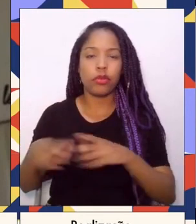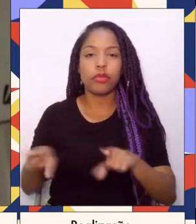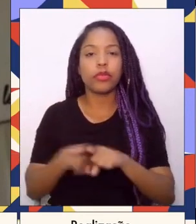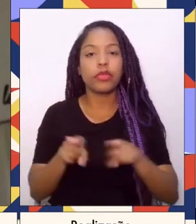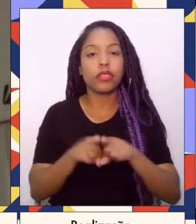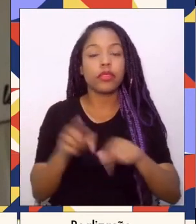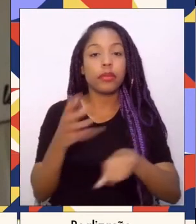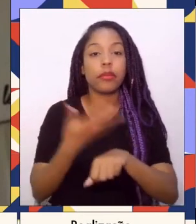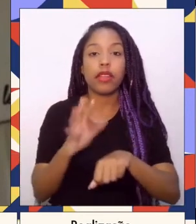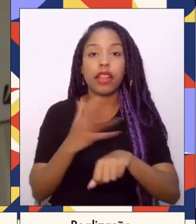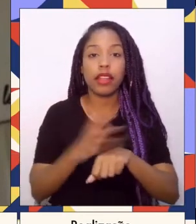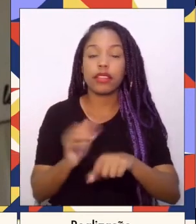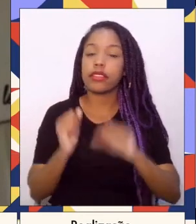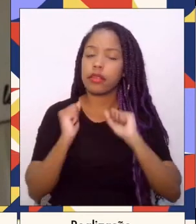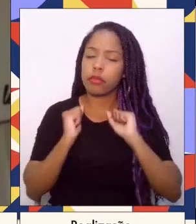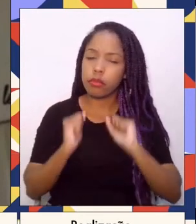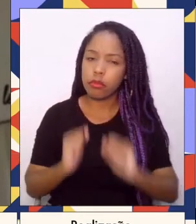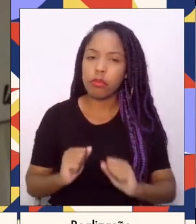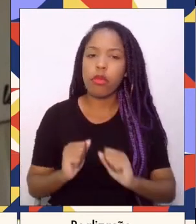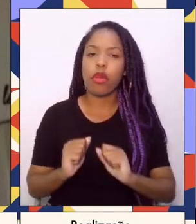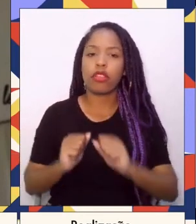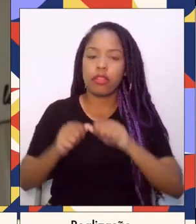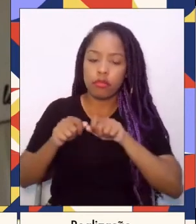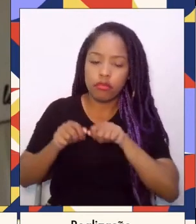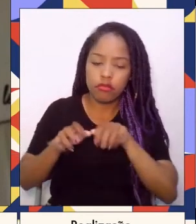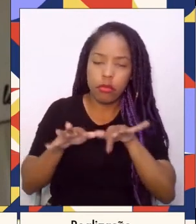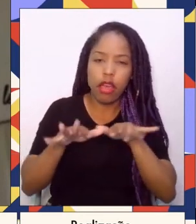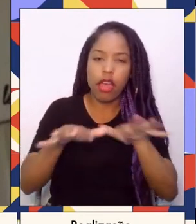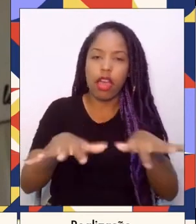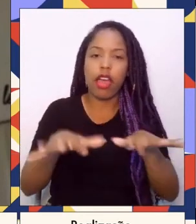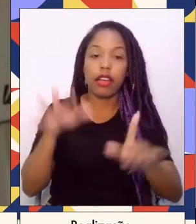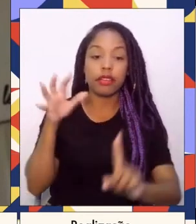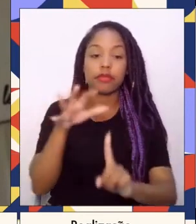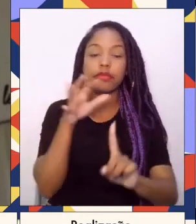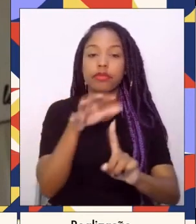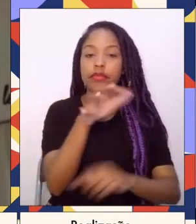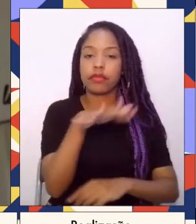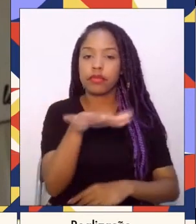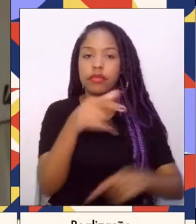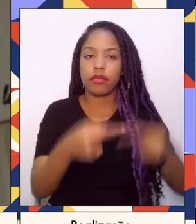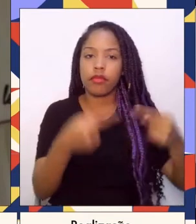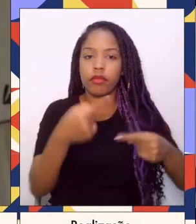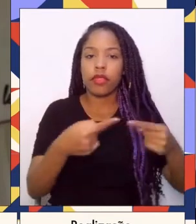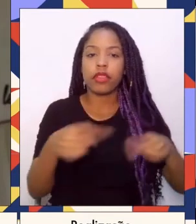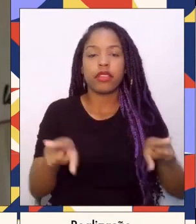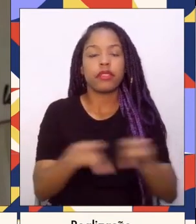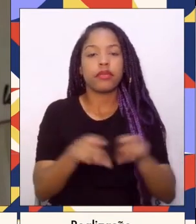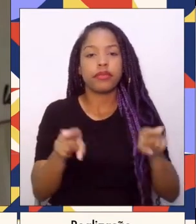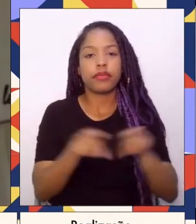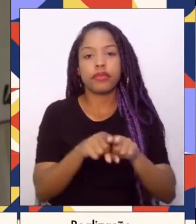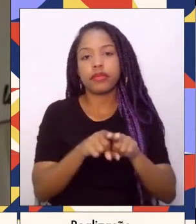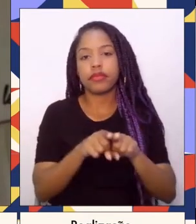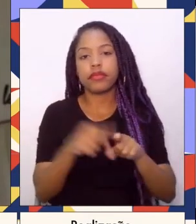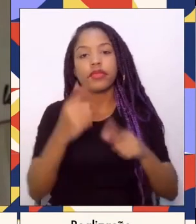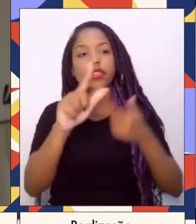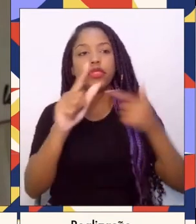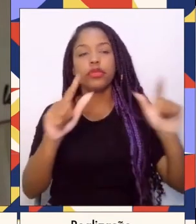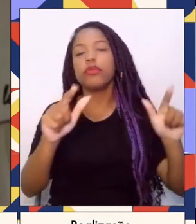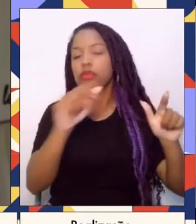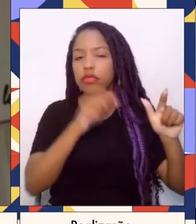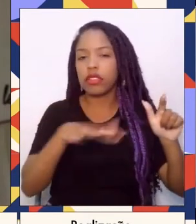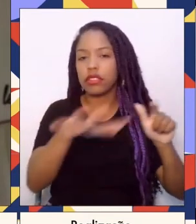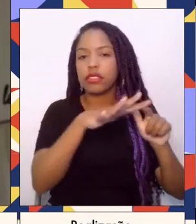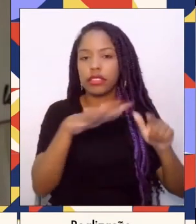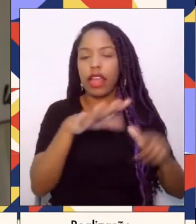sim reverberar Em ambos políticos e fora desse universo digital também